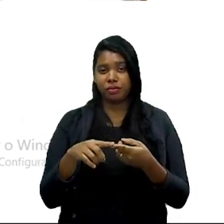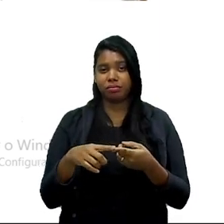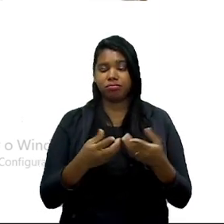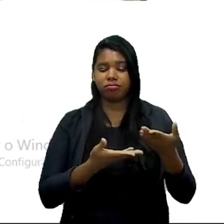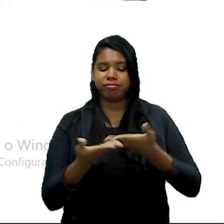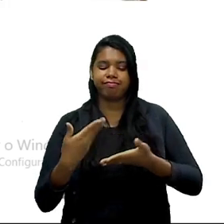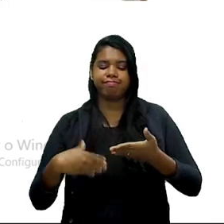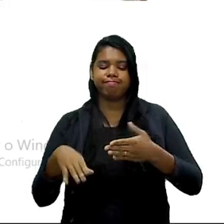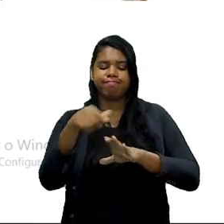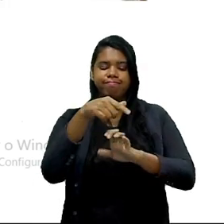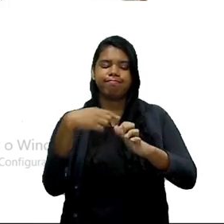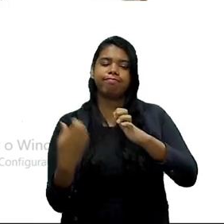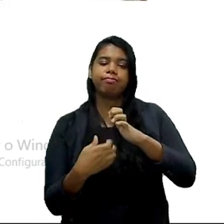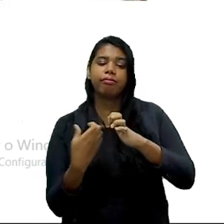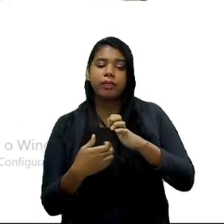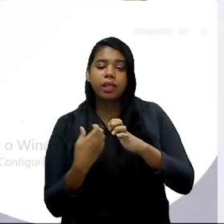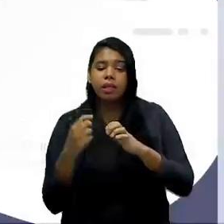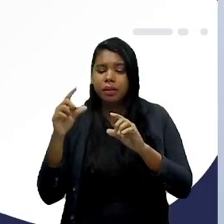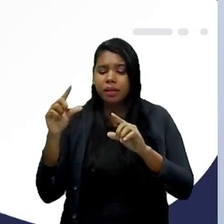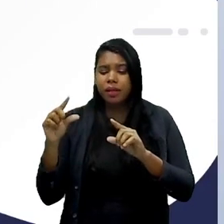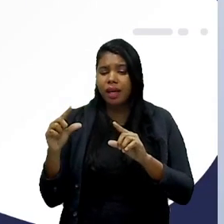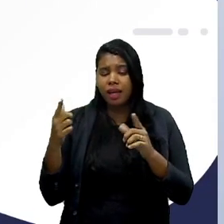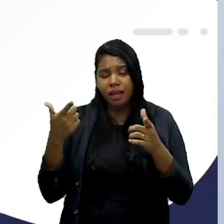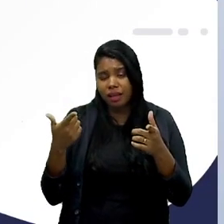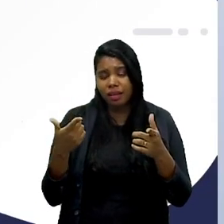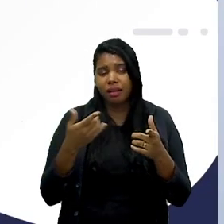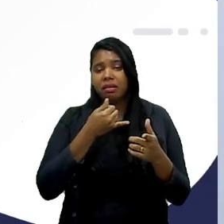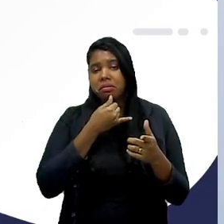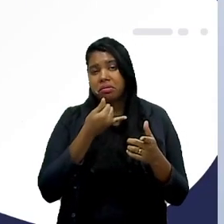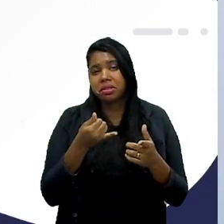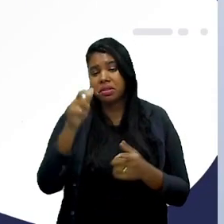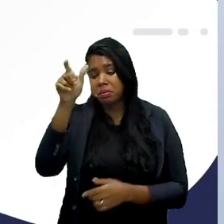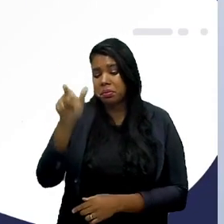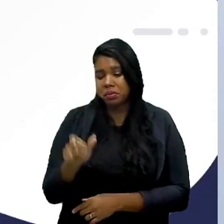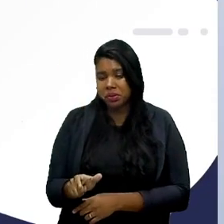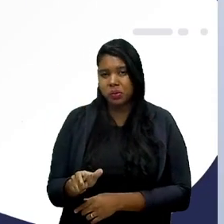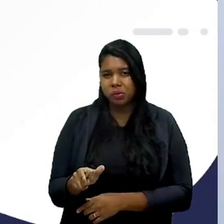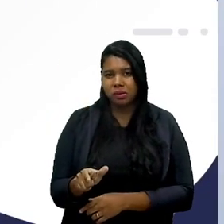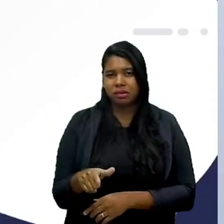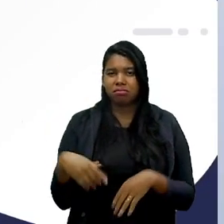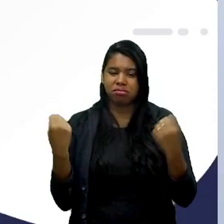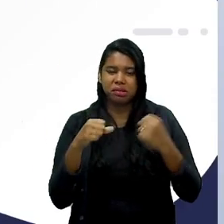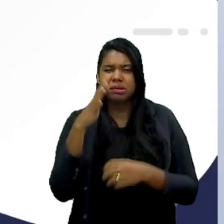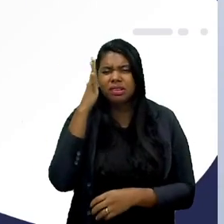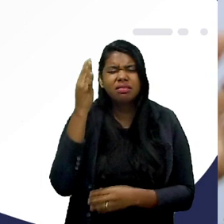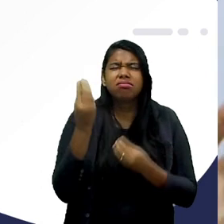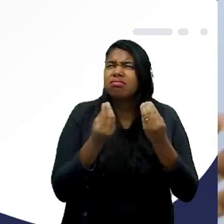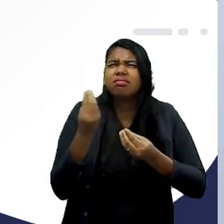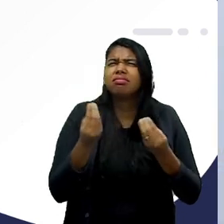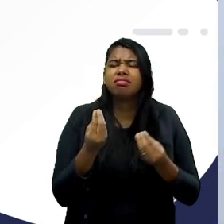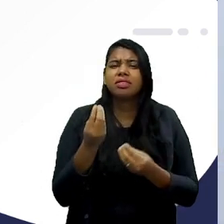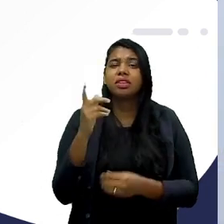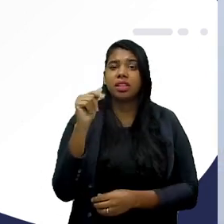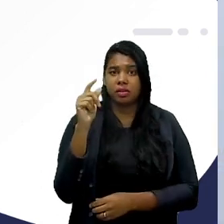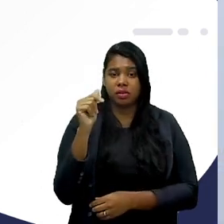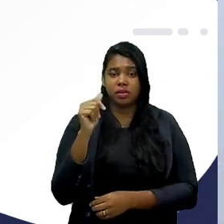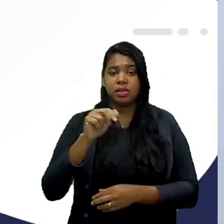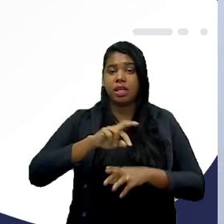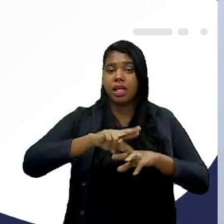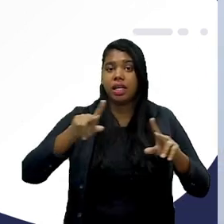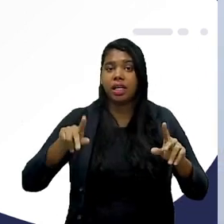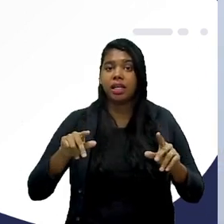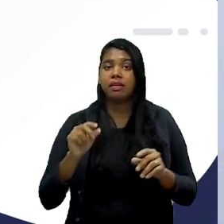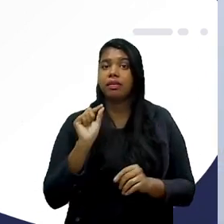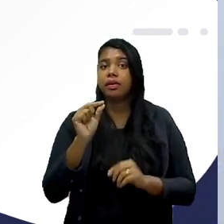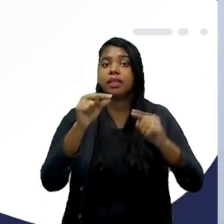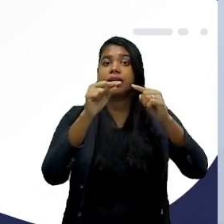da empresa. Quando é uma empresa muito pequena, às vezes o próprio empresário, o que ele precisa entender, o que é custo fixo, o que é custo variável, o que é que